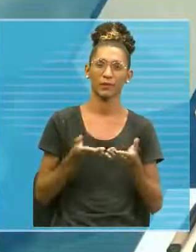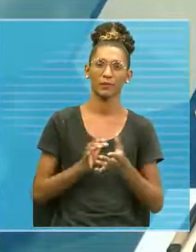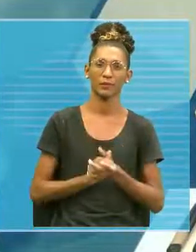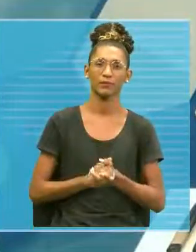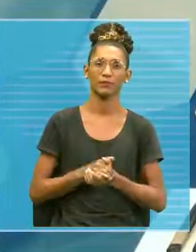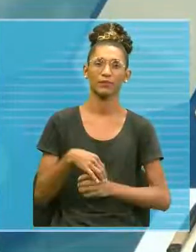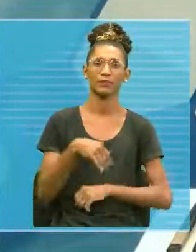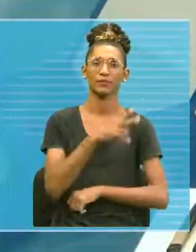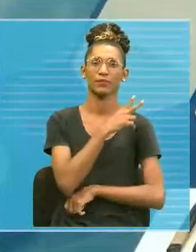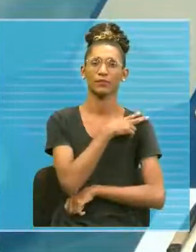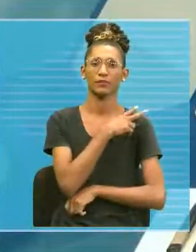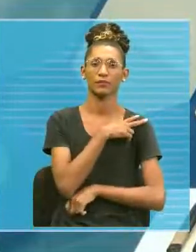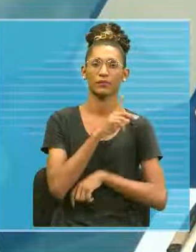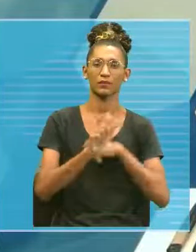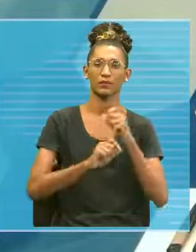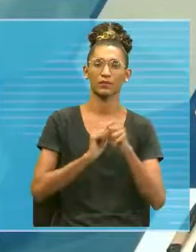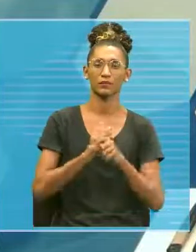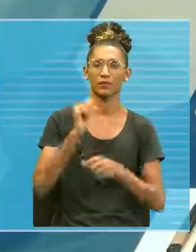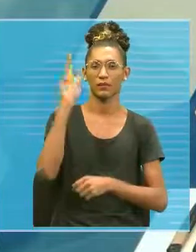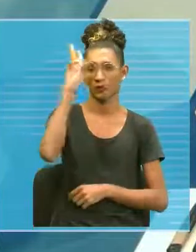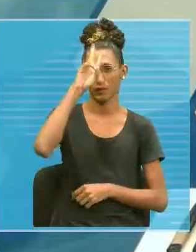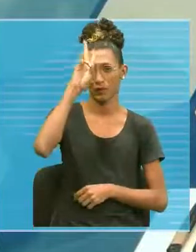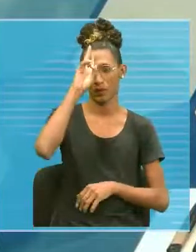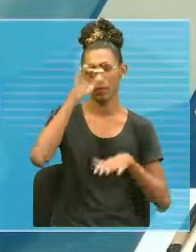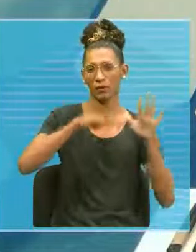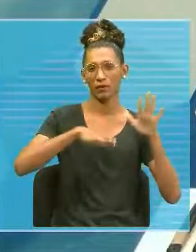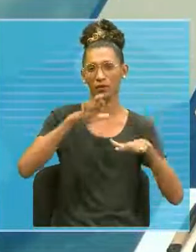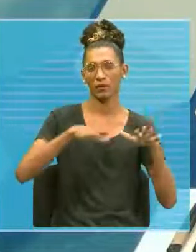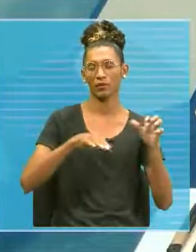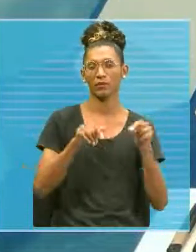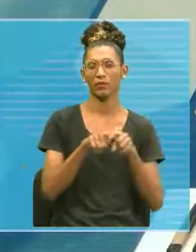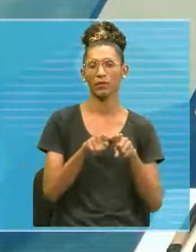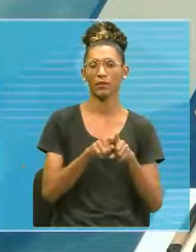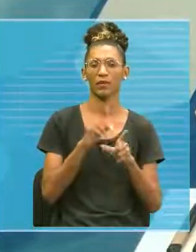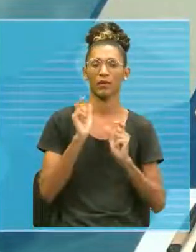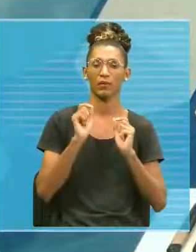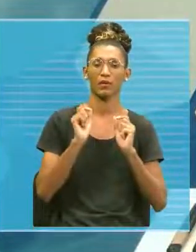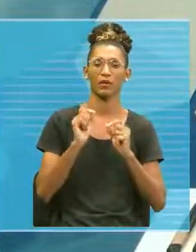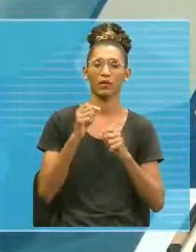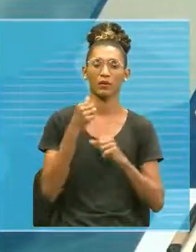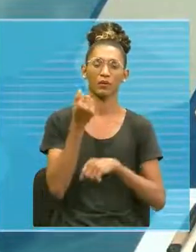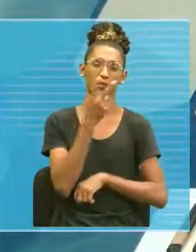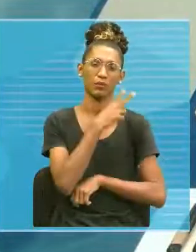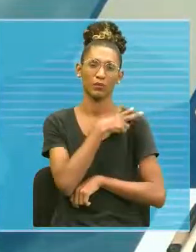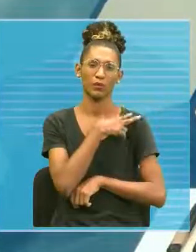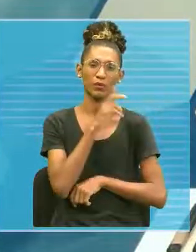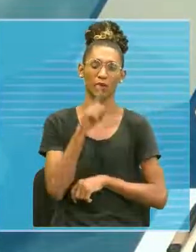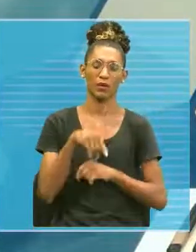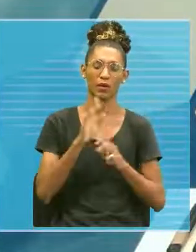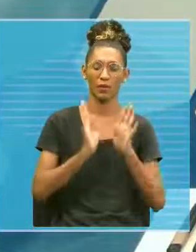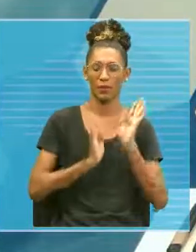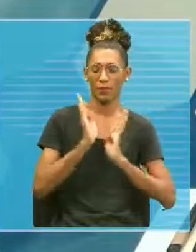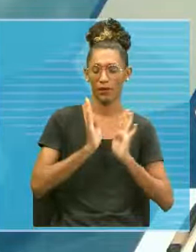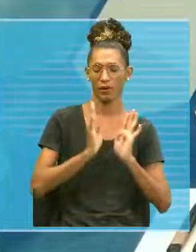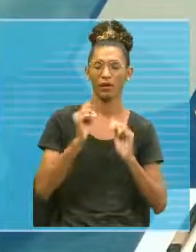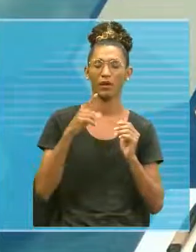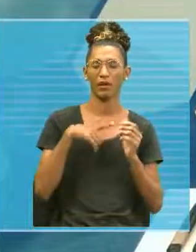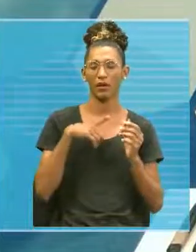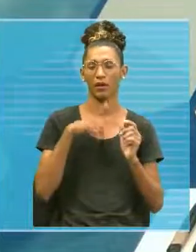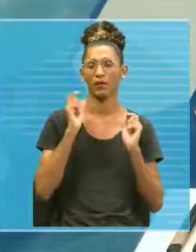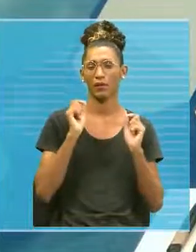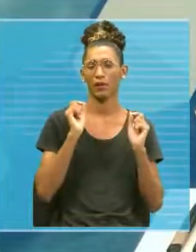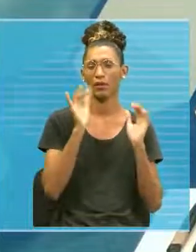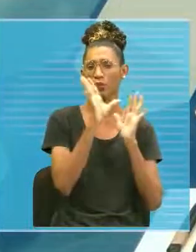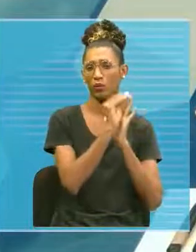é eu lembro Às vezes o segundo ano é uma um período em que a gente trabalha muito